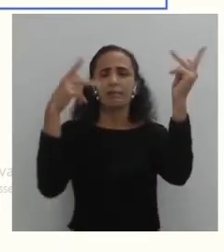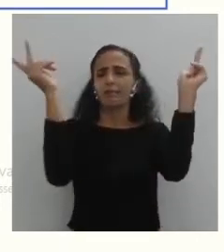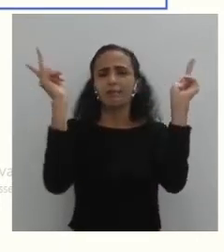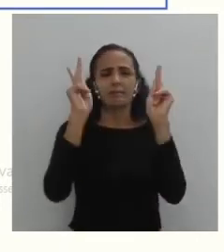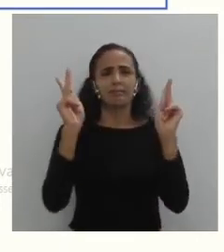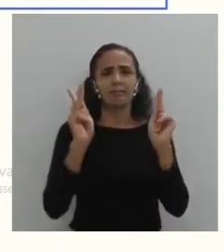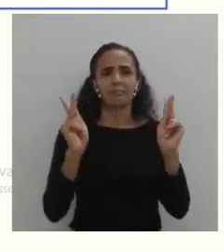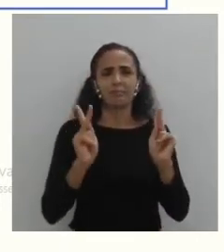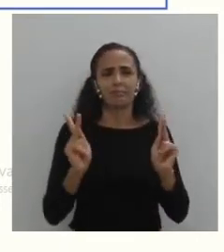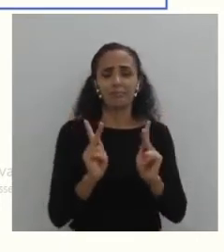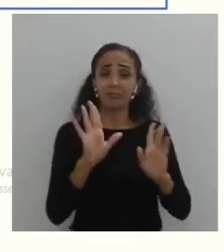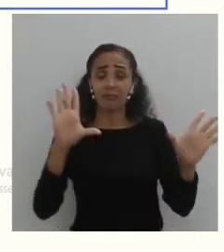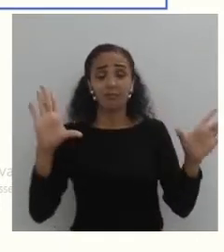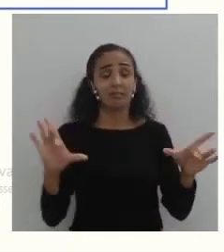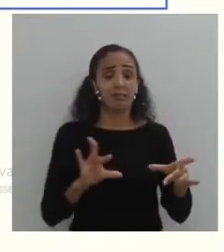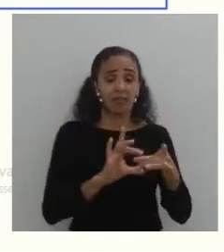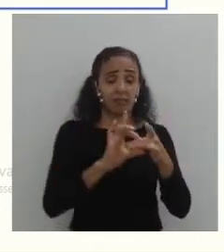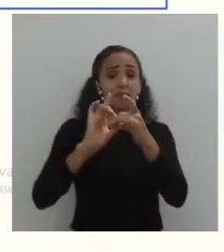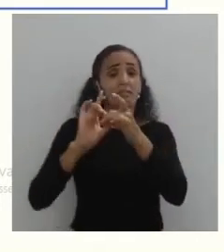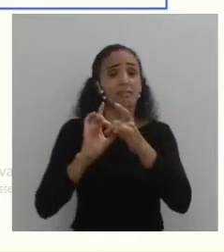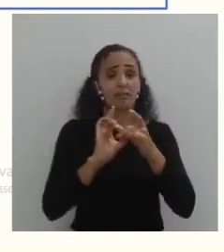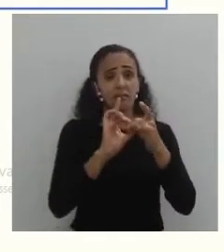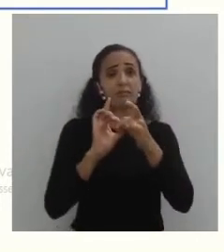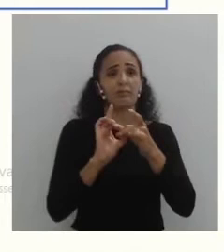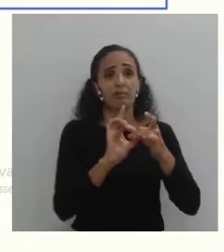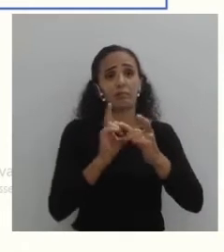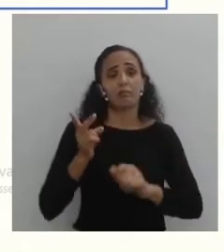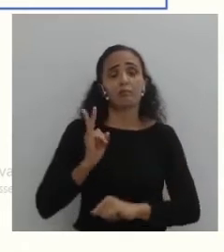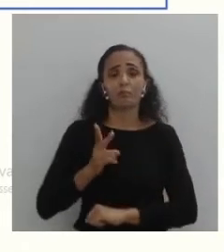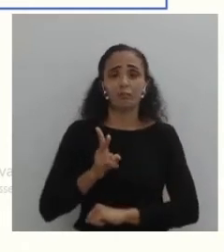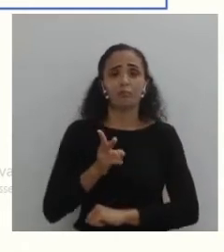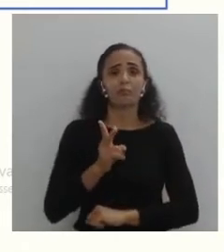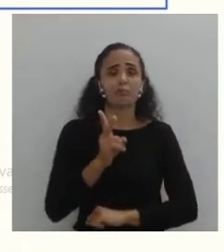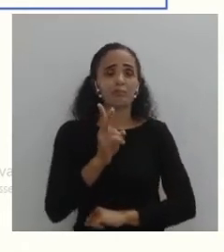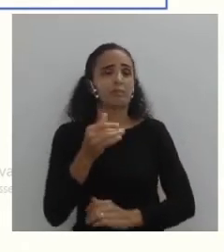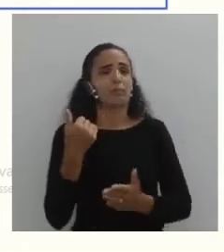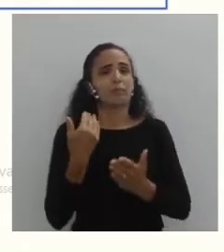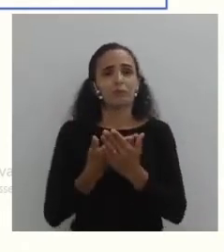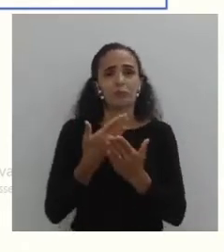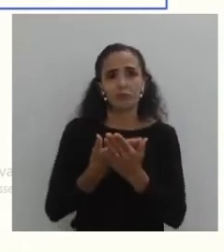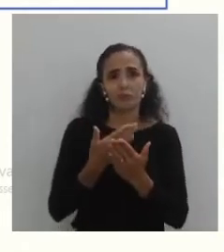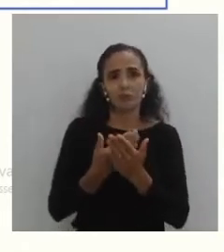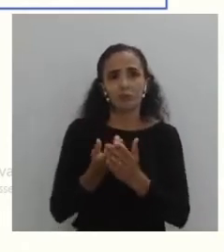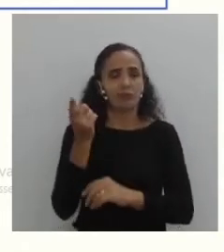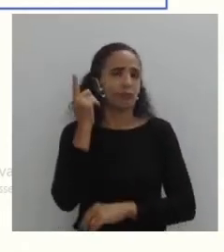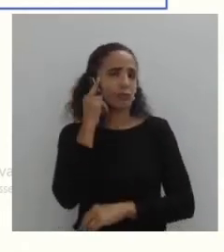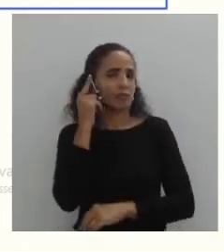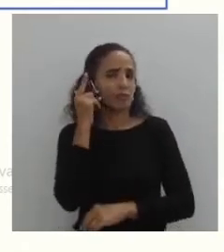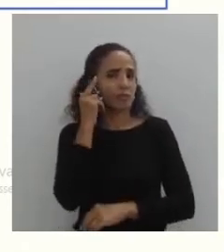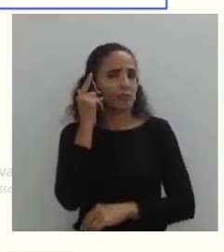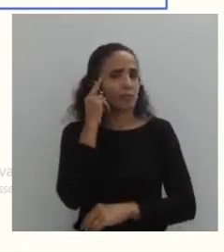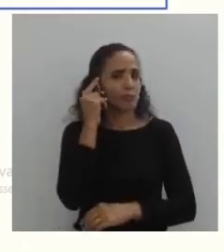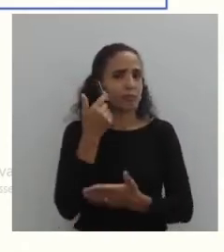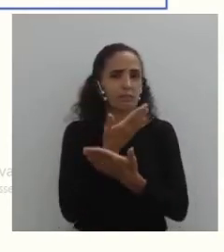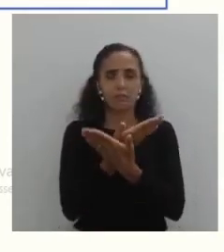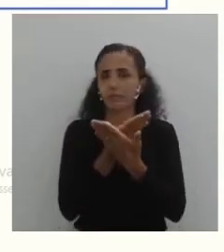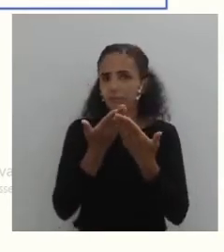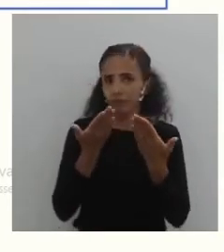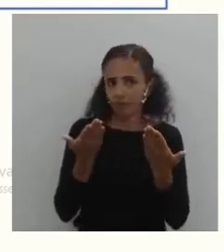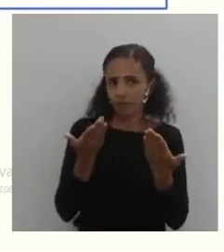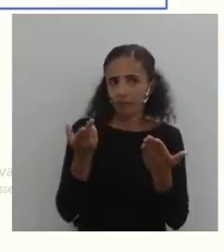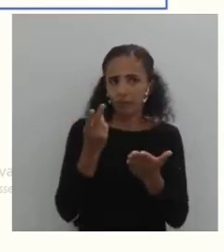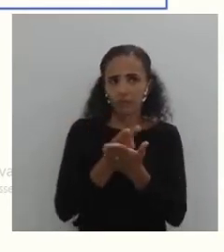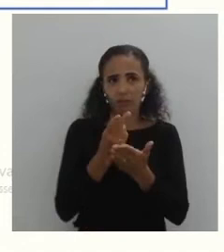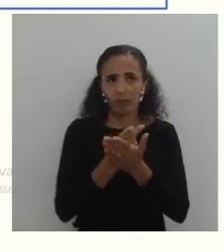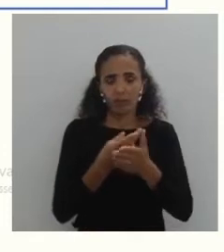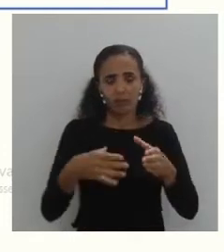essa união entre as tradições. Vamos adiante aqui. Olhem aí. Vejam só aqui, no caso eu trouxe para vocês, vejam